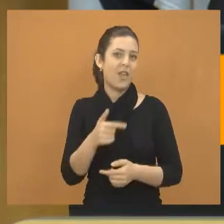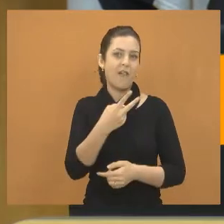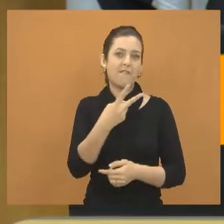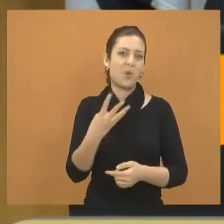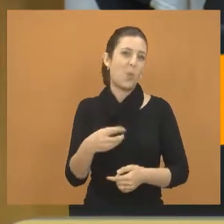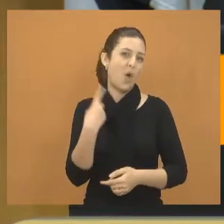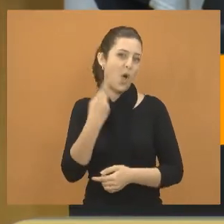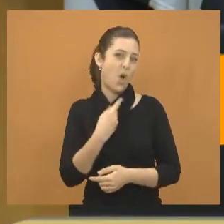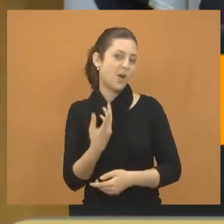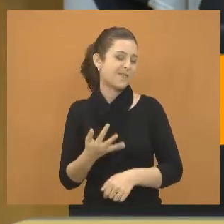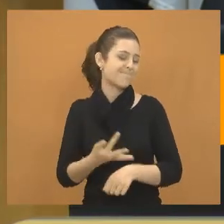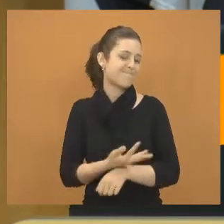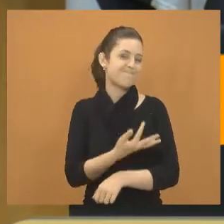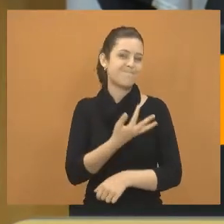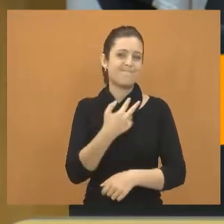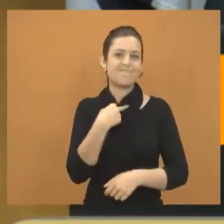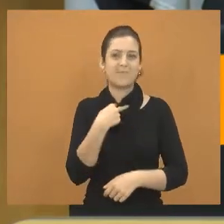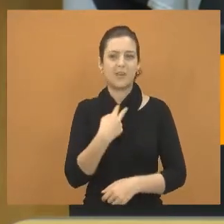24 horas.